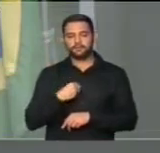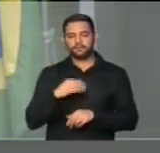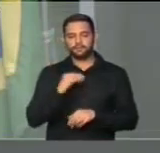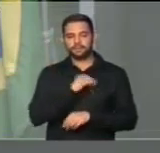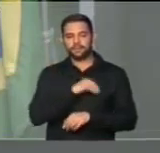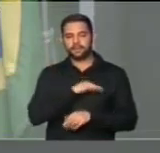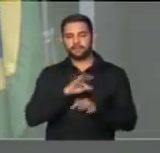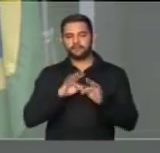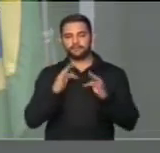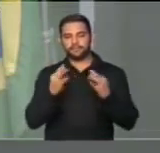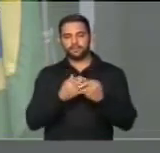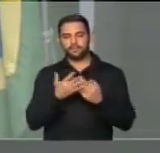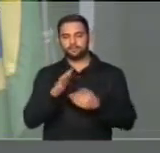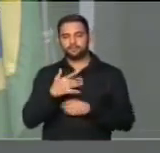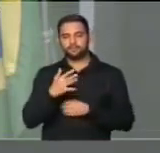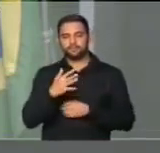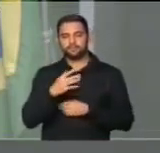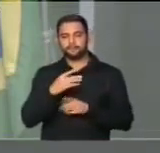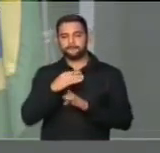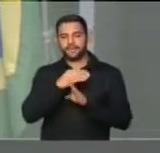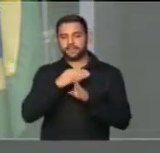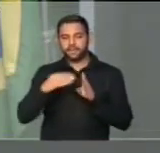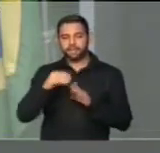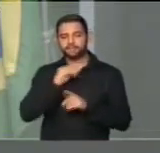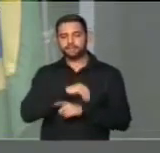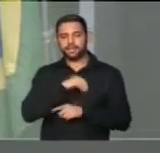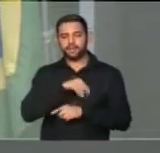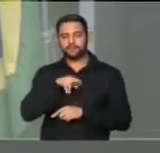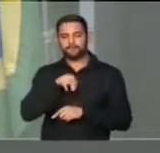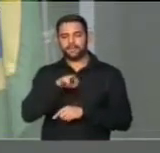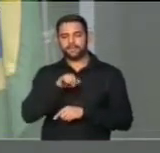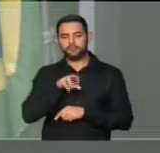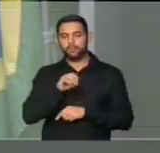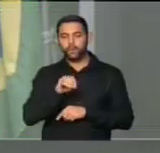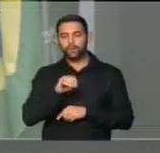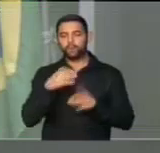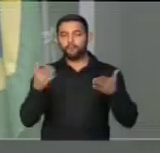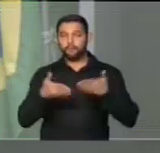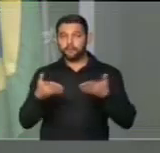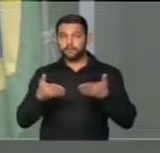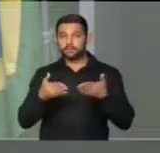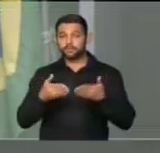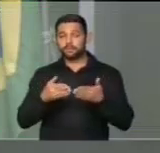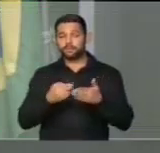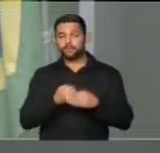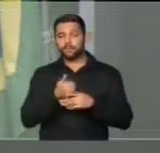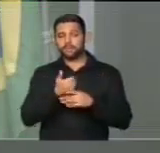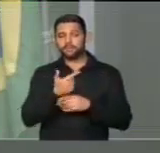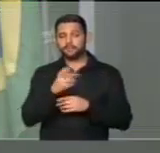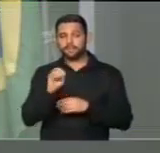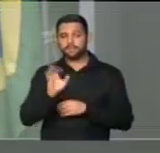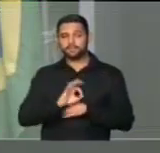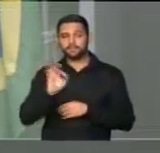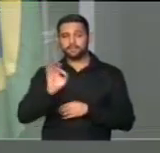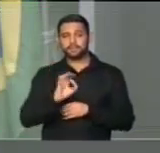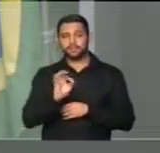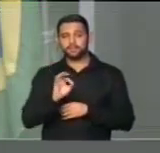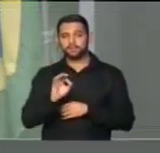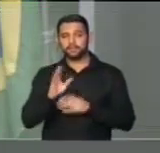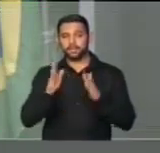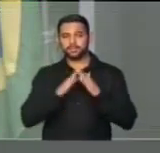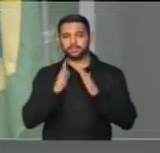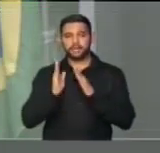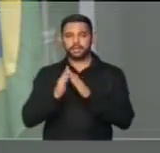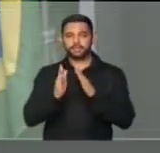de até meio salário mínimo. E hoje, quase 20% dos